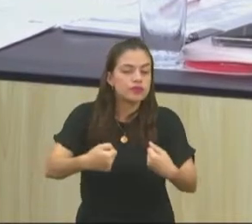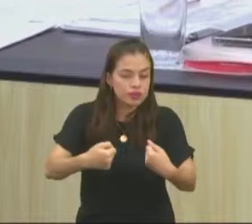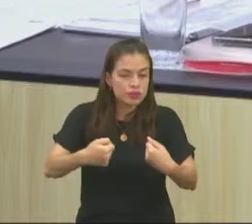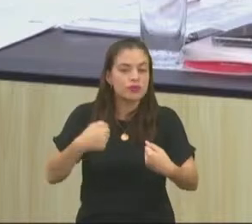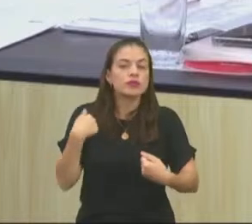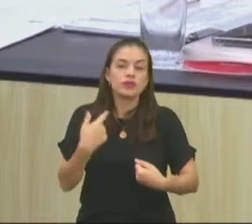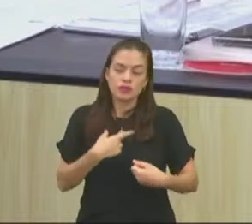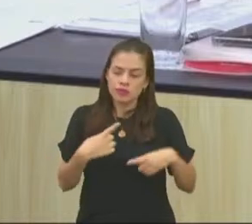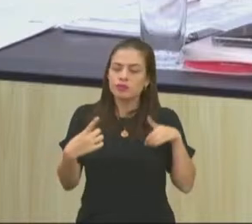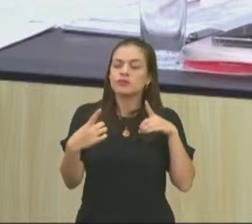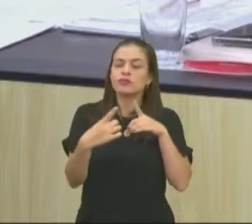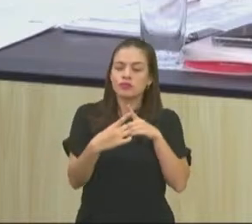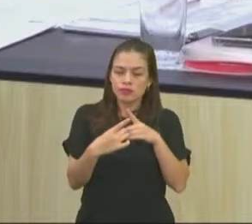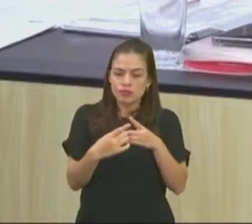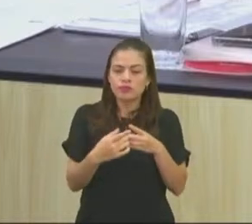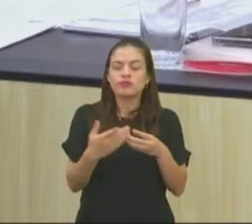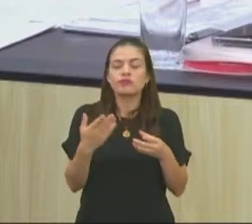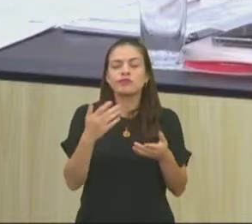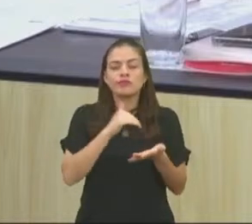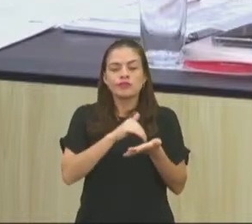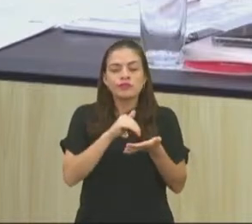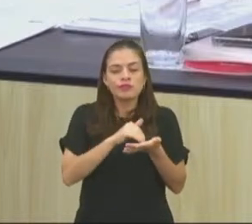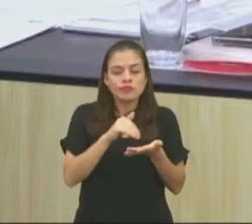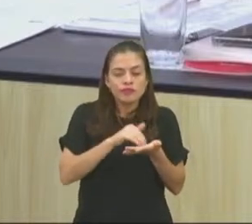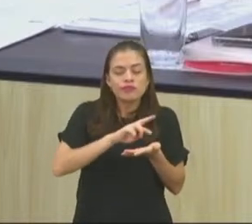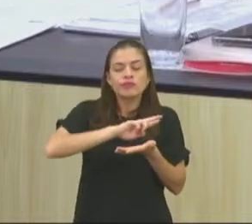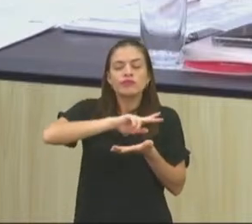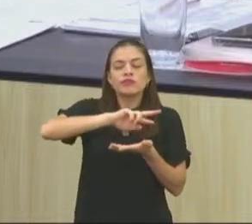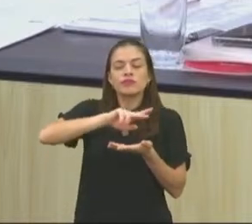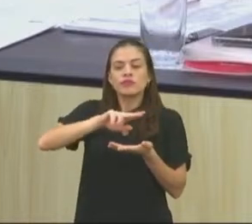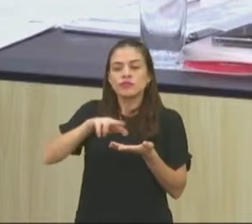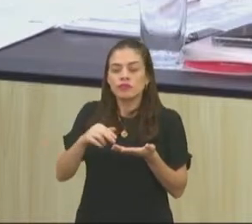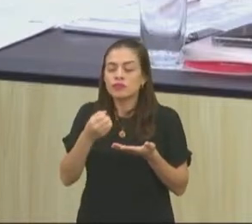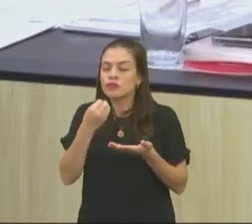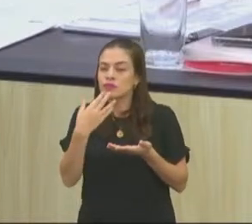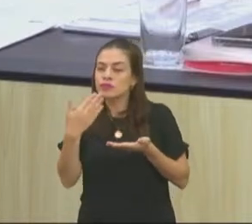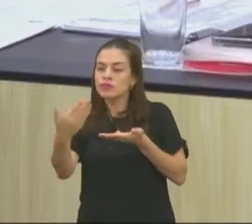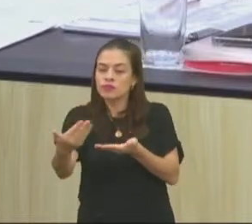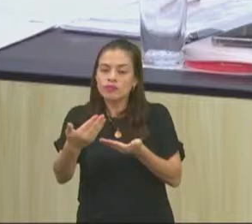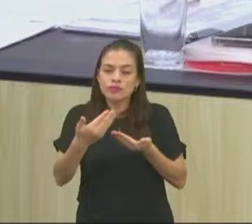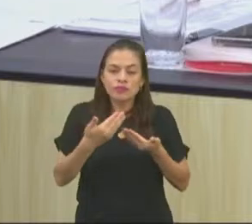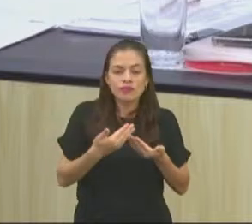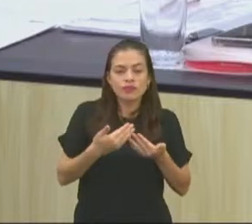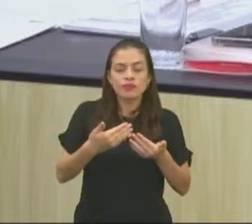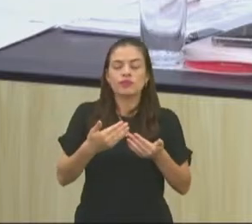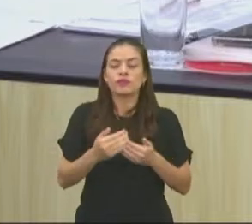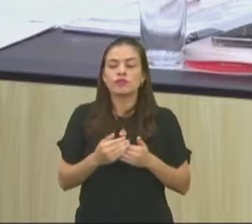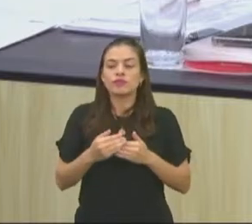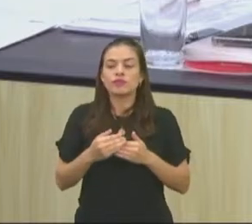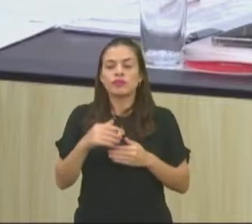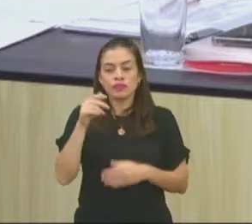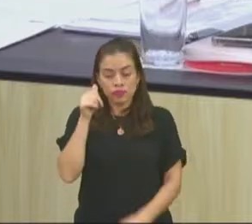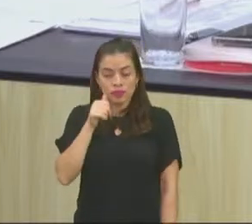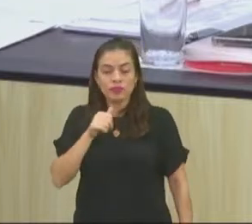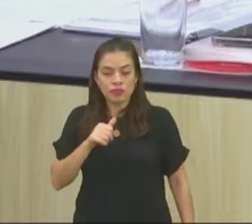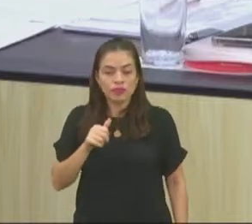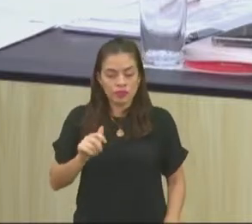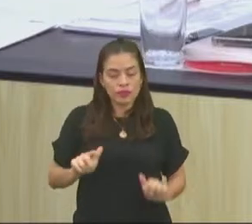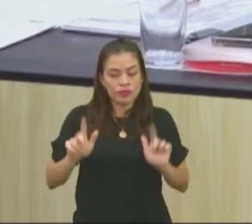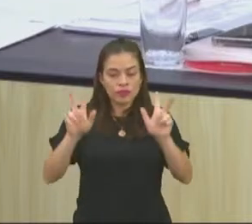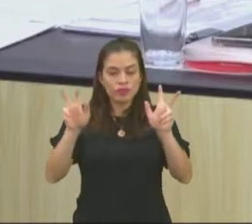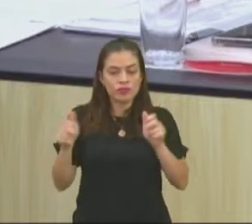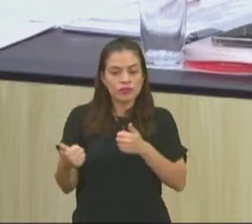atendemos diversas pastas, mas que bom poder contar com vocês também pelas causas das mulheres e juntos nós